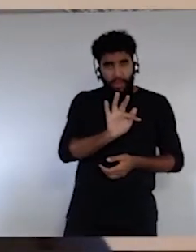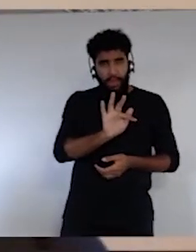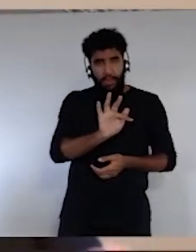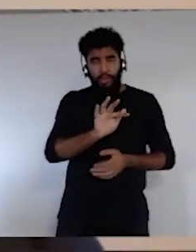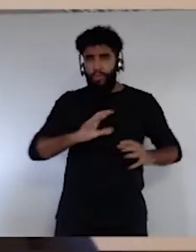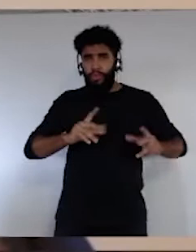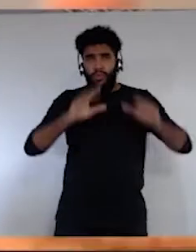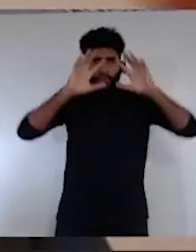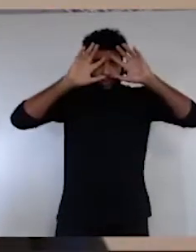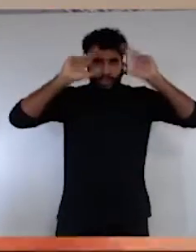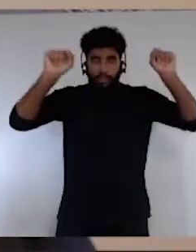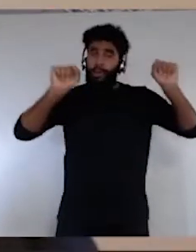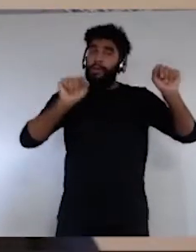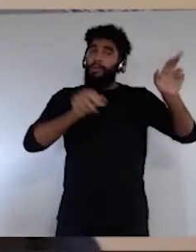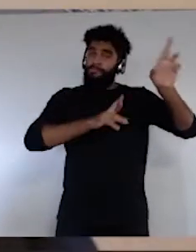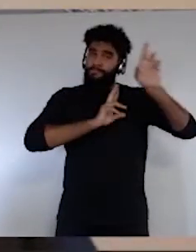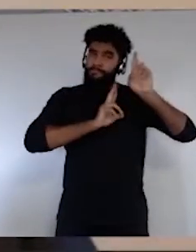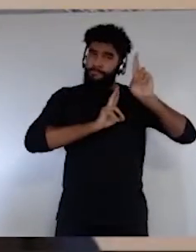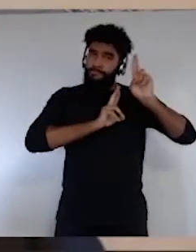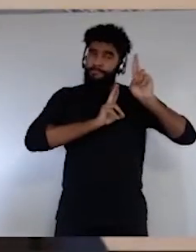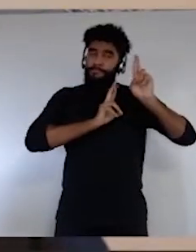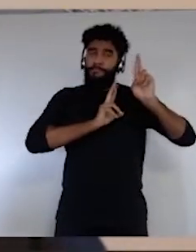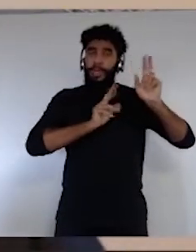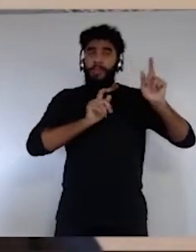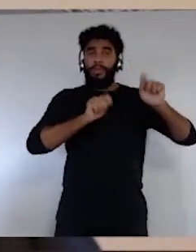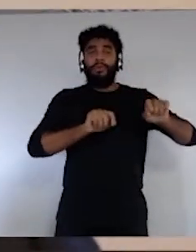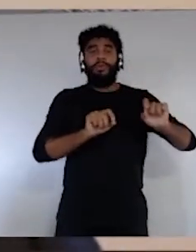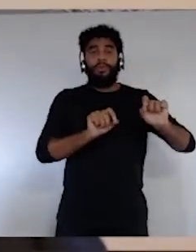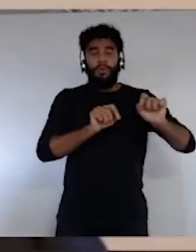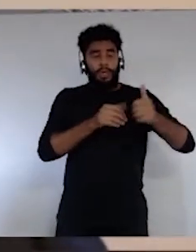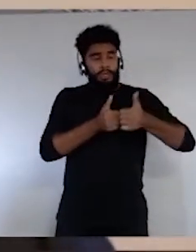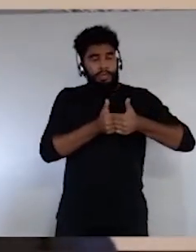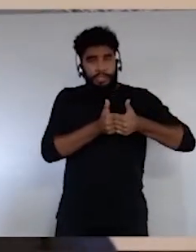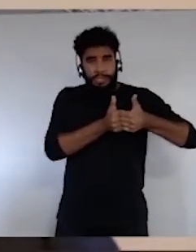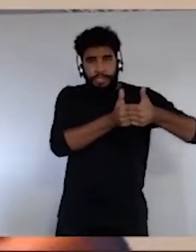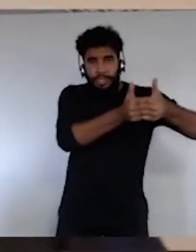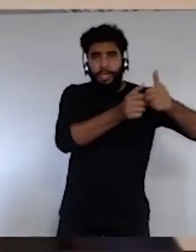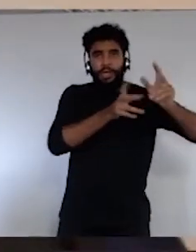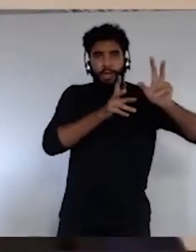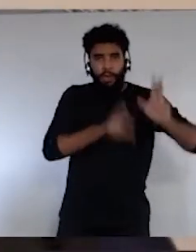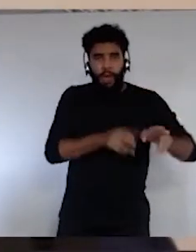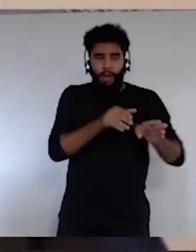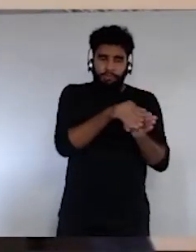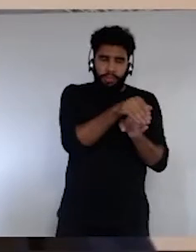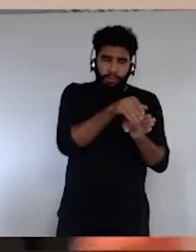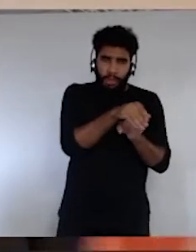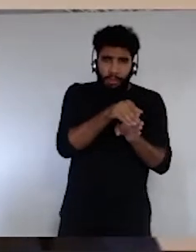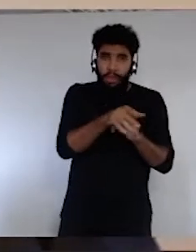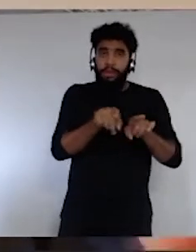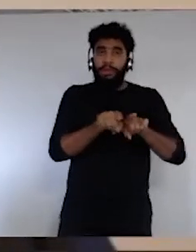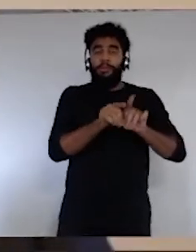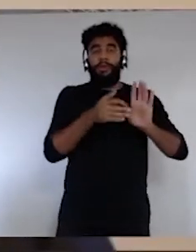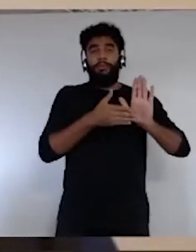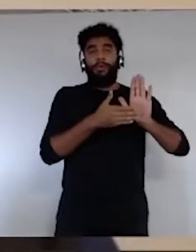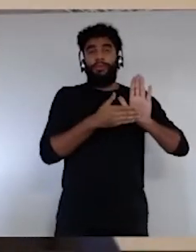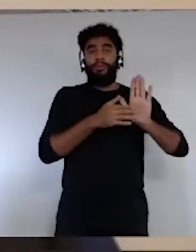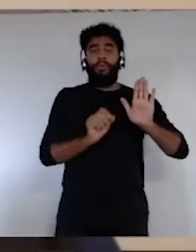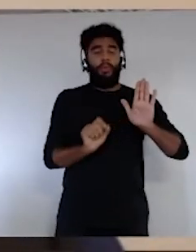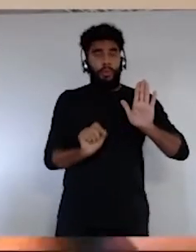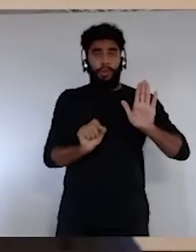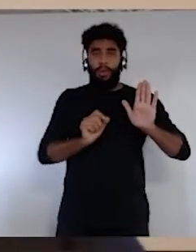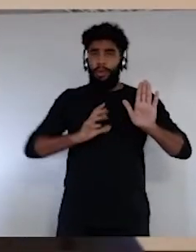passa a tirar do plenário virtual, na repercussão geral, a sua credibilidade. Eu acho que, dado o voto, ele tem que seguir o